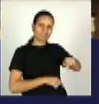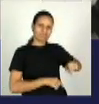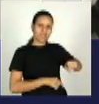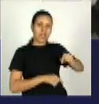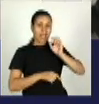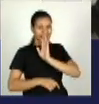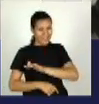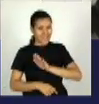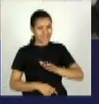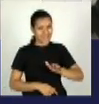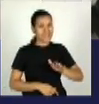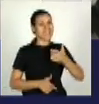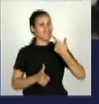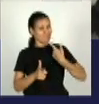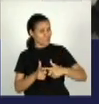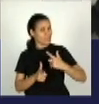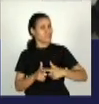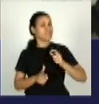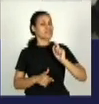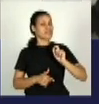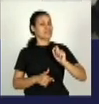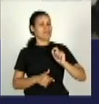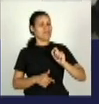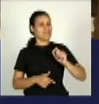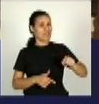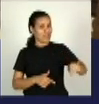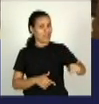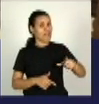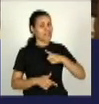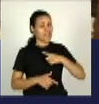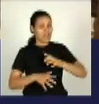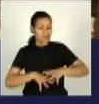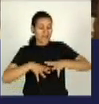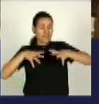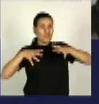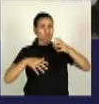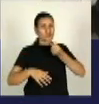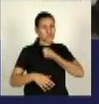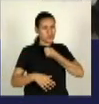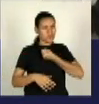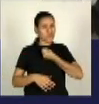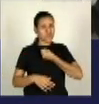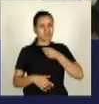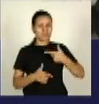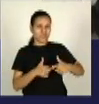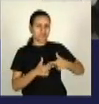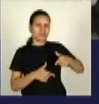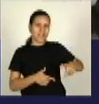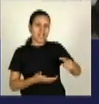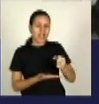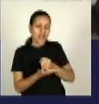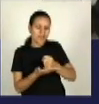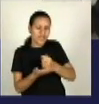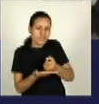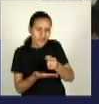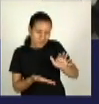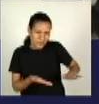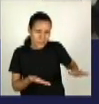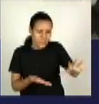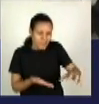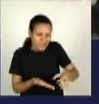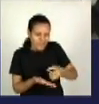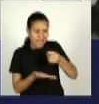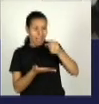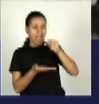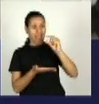deixados disponíveis pelos pais. Tome muito cuidado, isso é um fato estatístico. O maior número de intoxicações por medicamentos